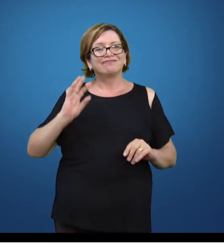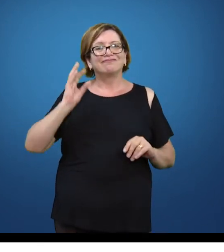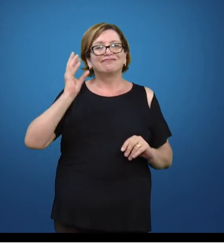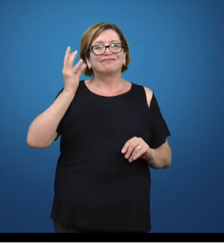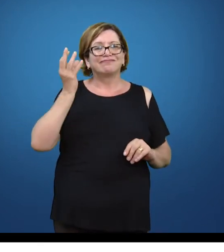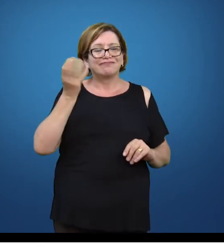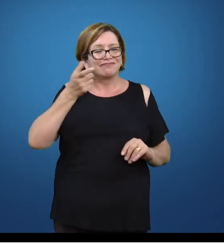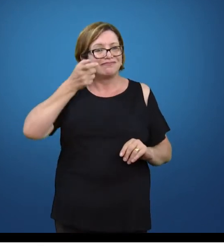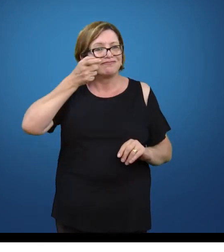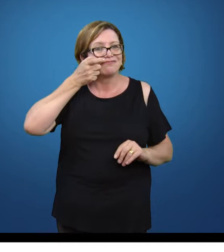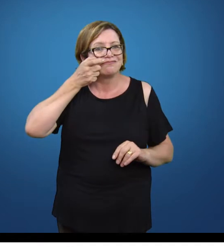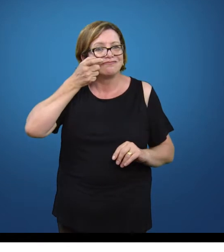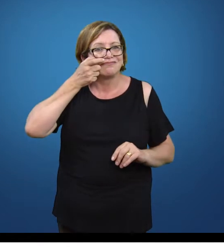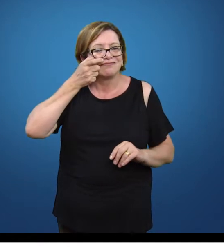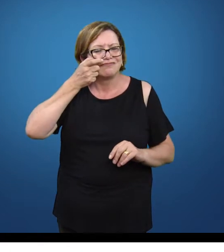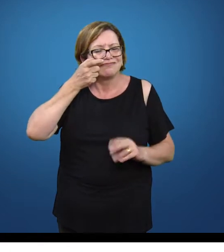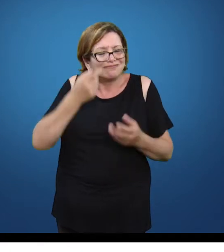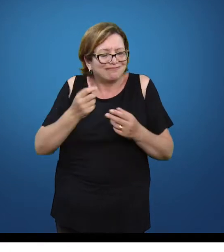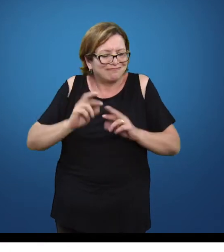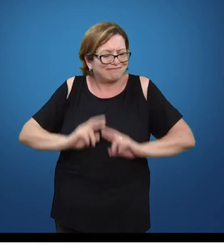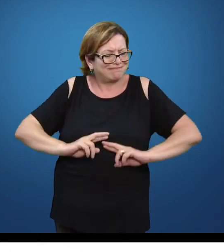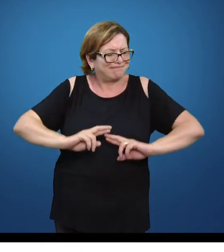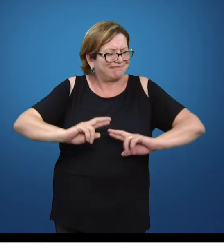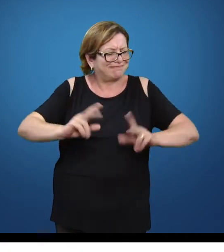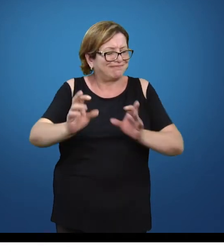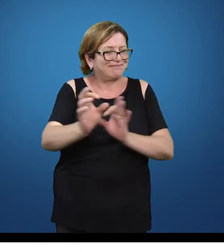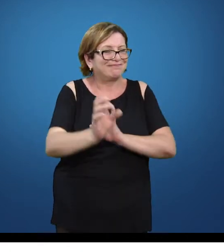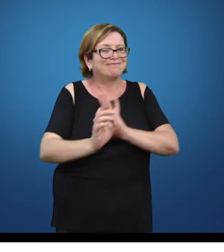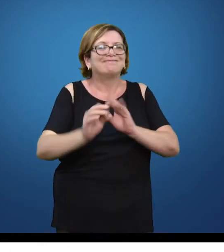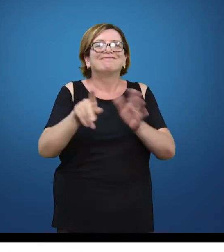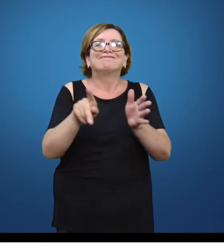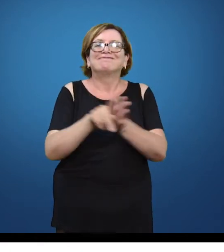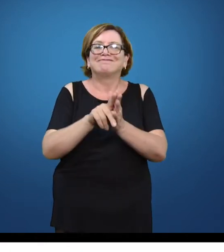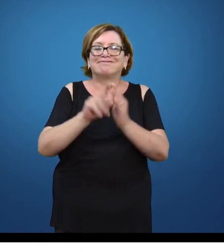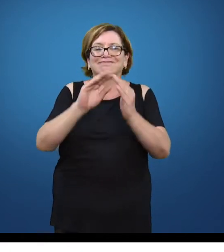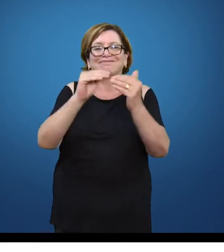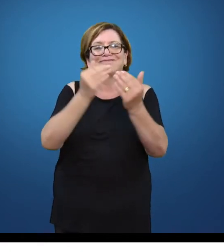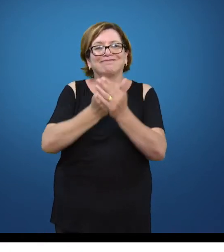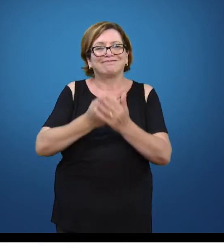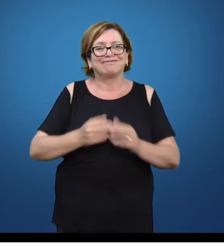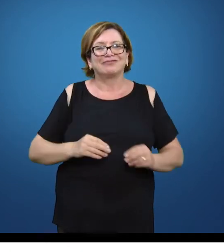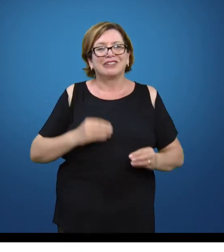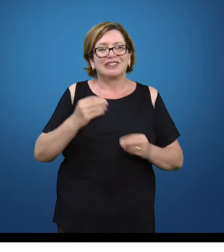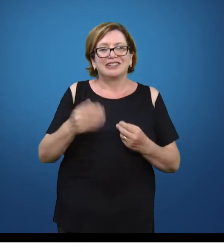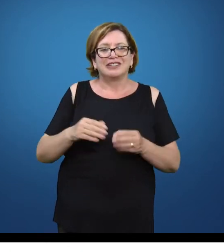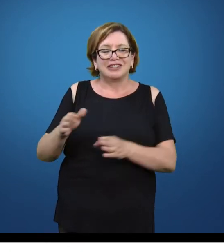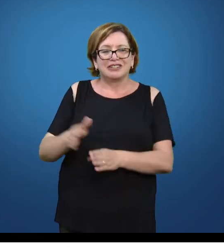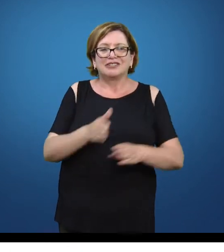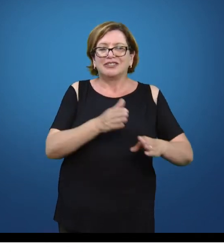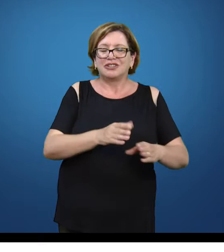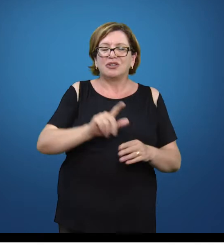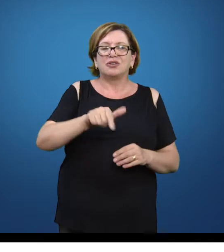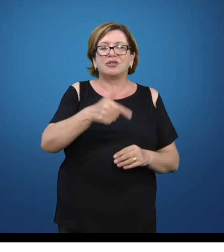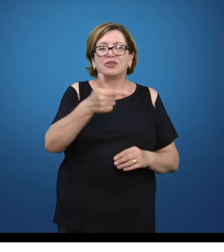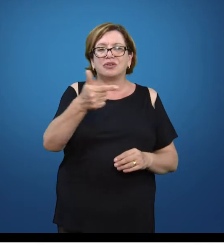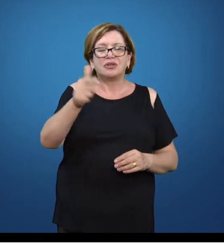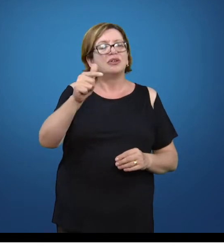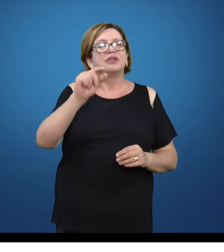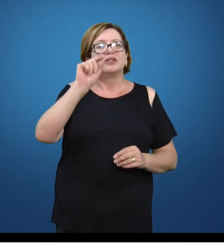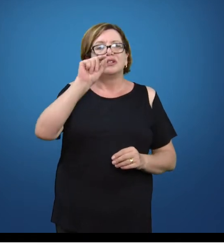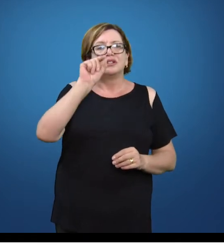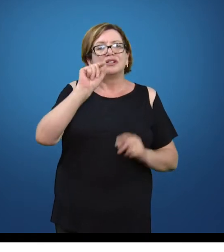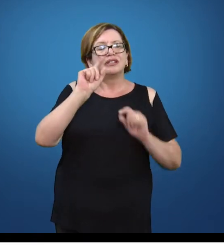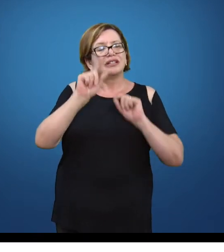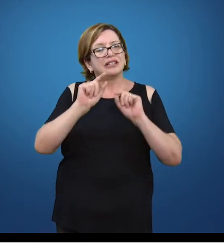gente observa o clima organizacional diferenciado. Outro ponto importante no que se refere